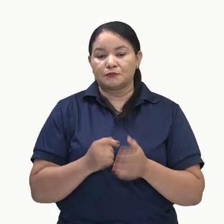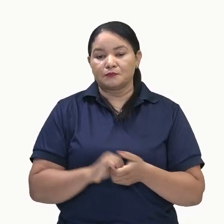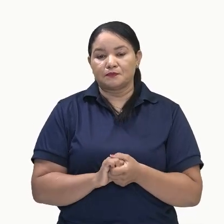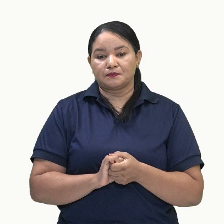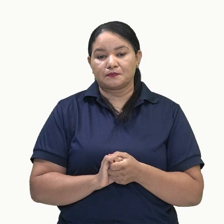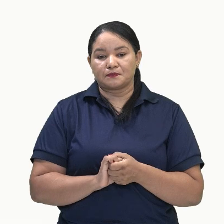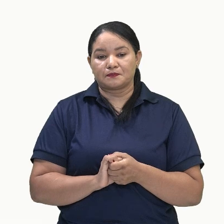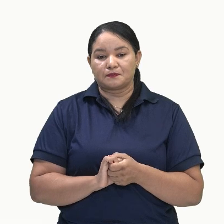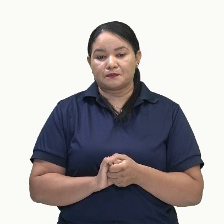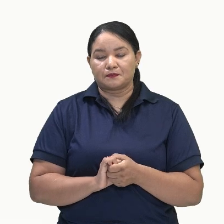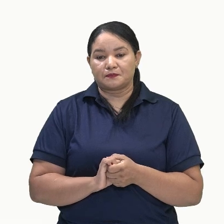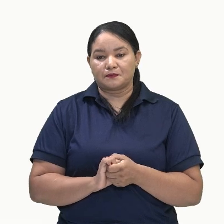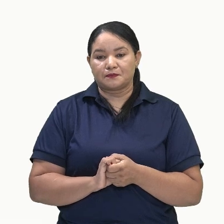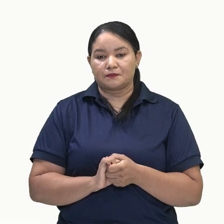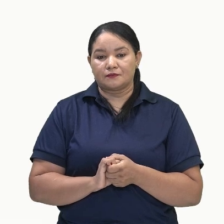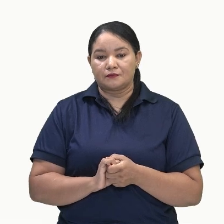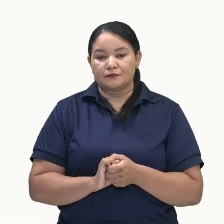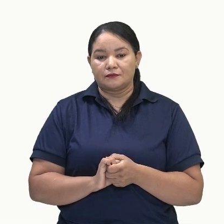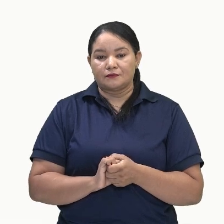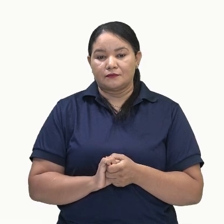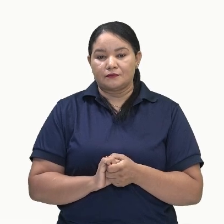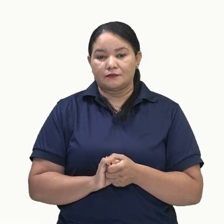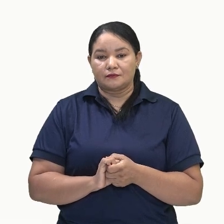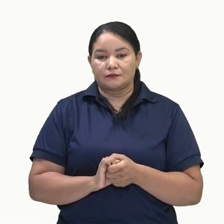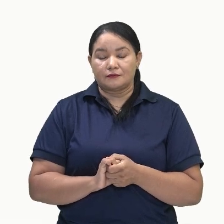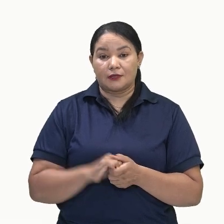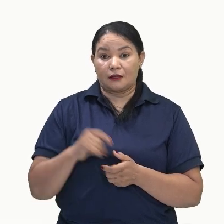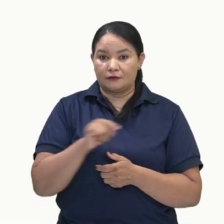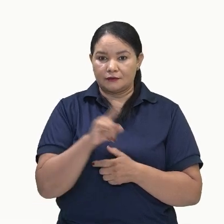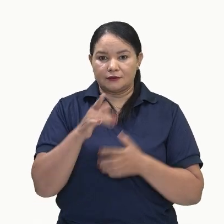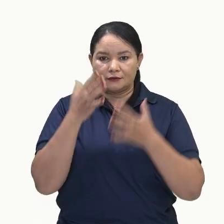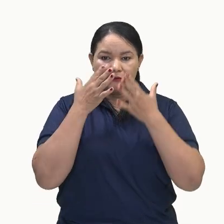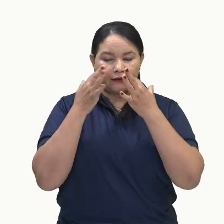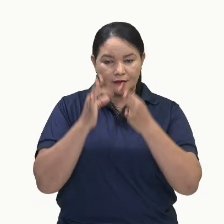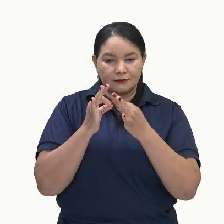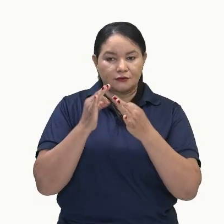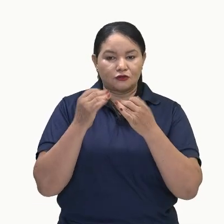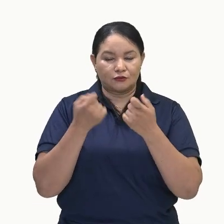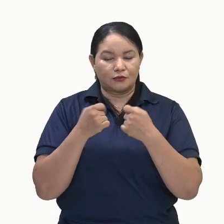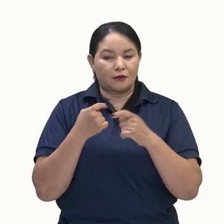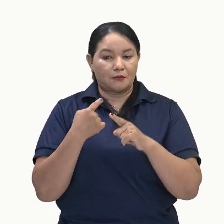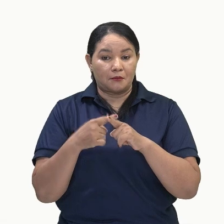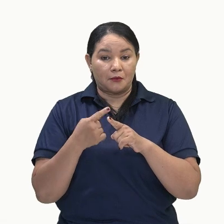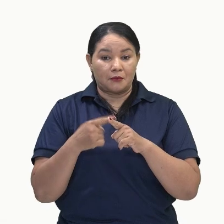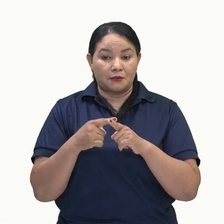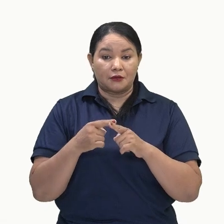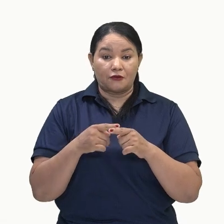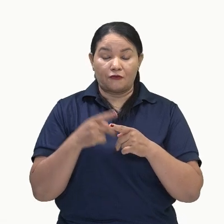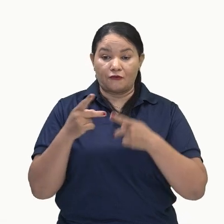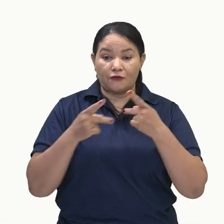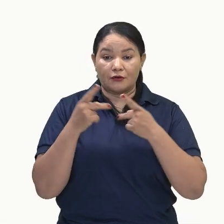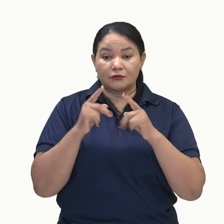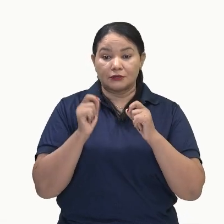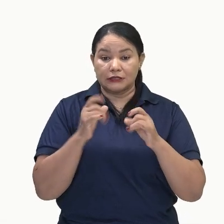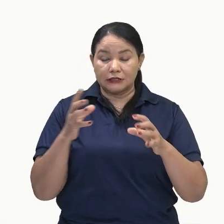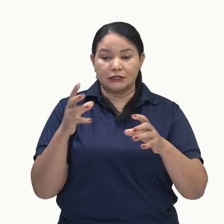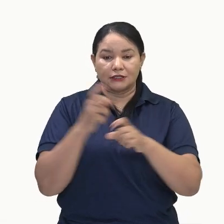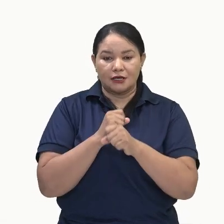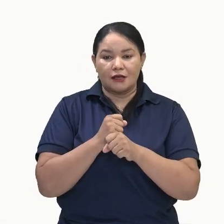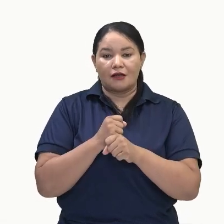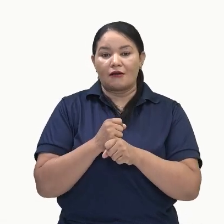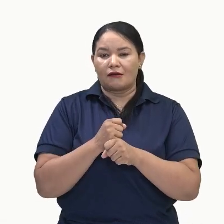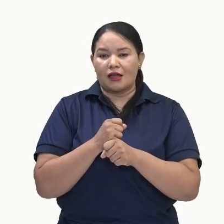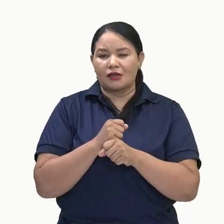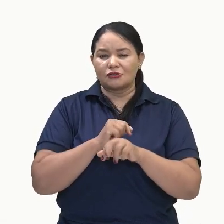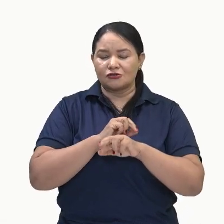da porcentagem, tá bom? E você presta atenção porque quando falamos aí do cálculo da porcentagem, tem